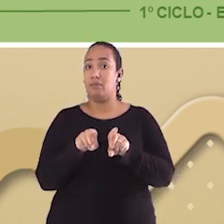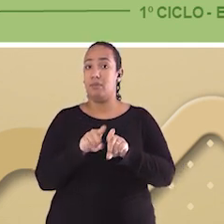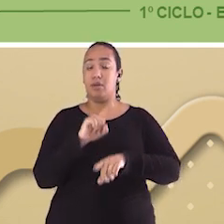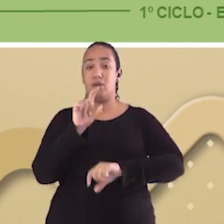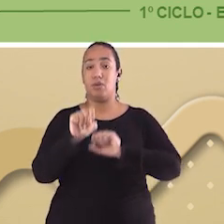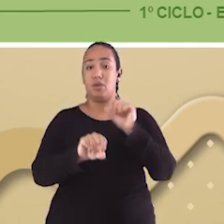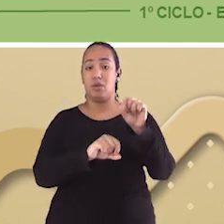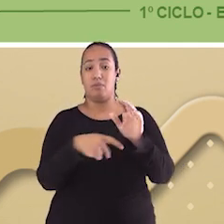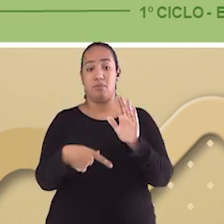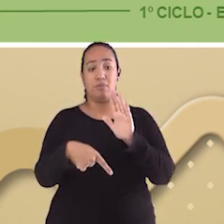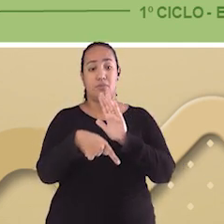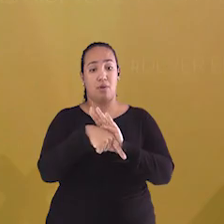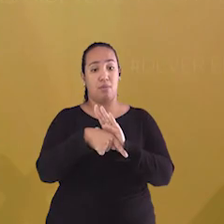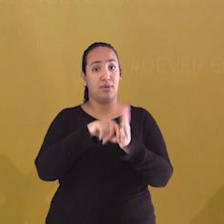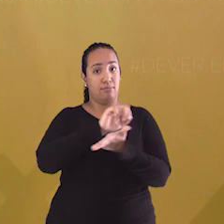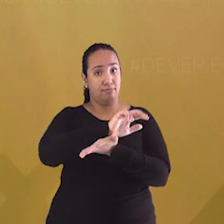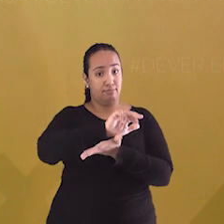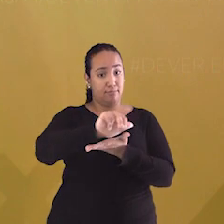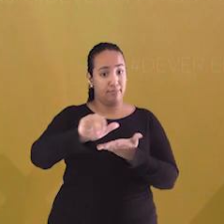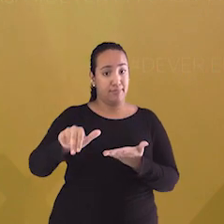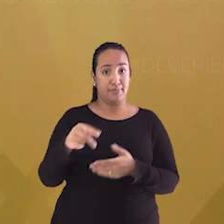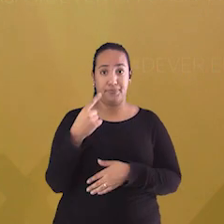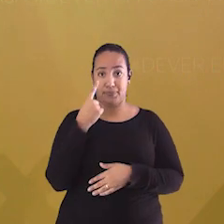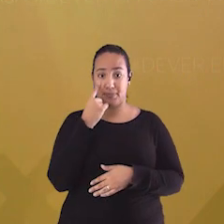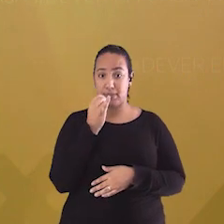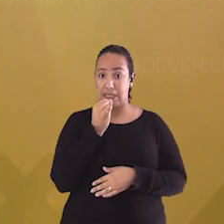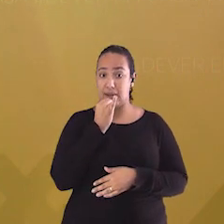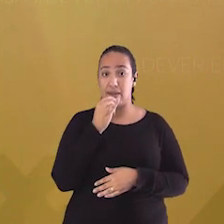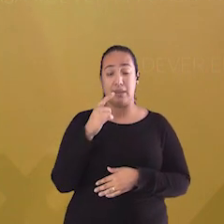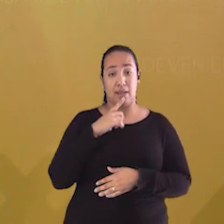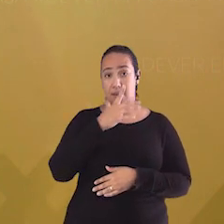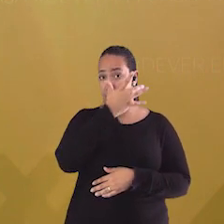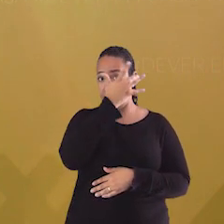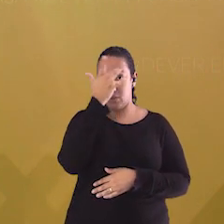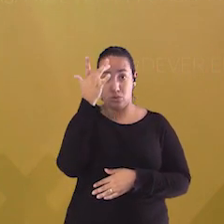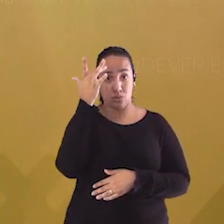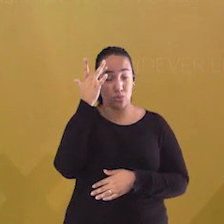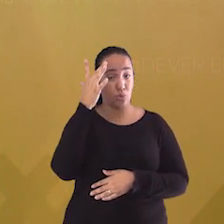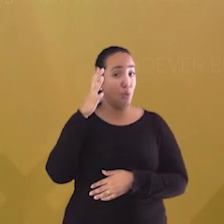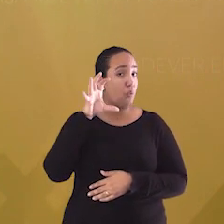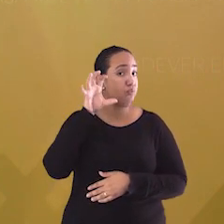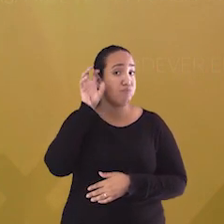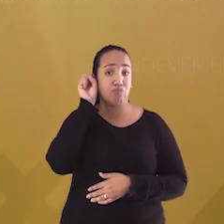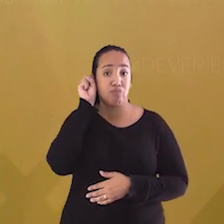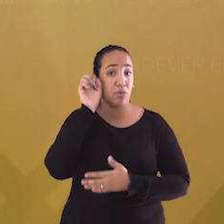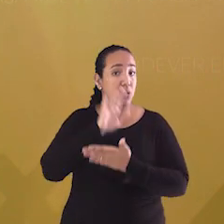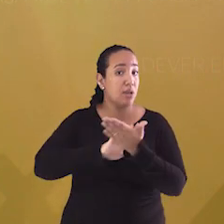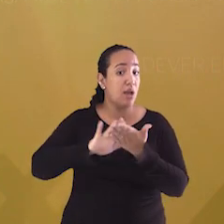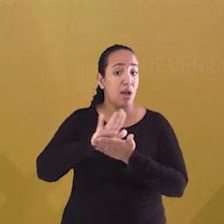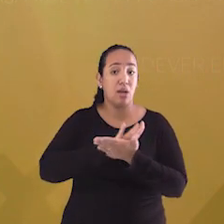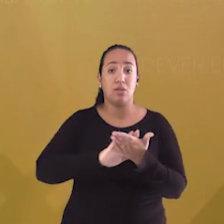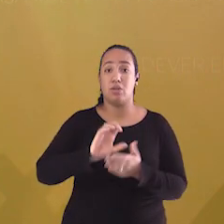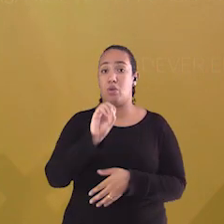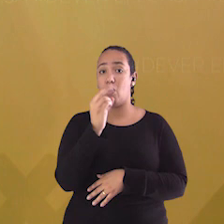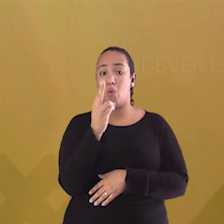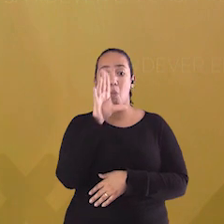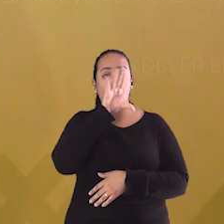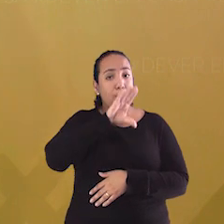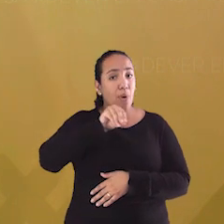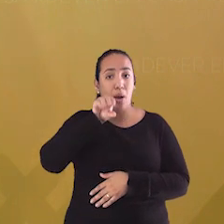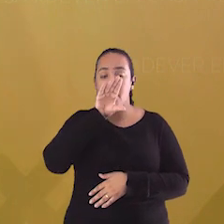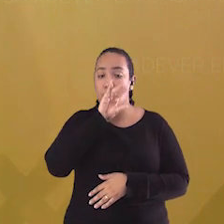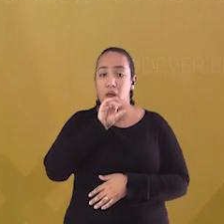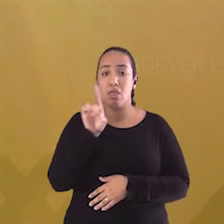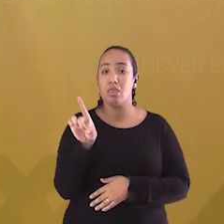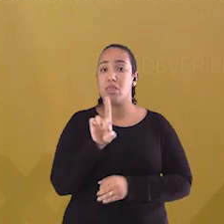da diversidade. Como, por exemplo, há pessoas que nascem sem ouvir os sons ou mesmo sem se comunicar através da